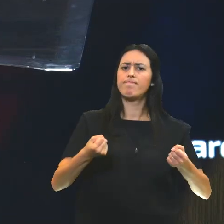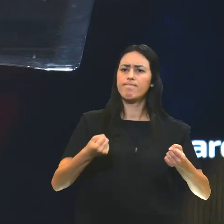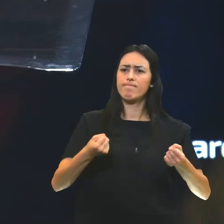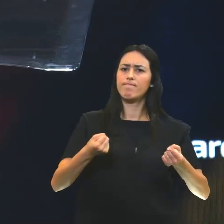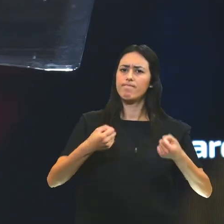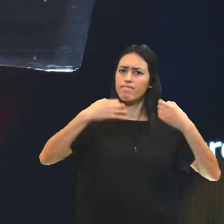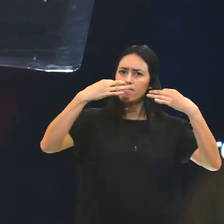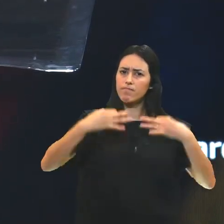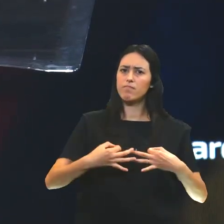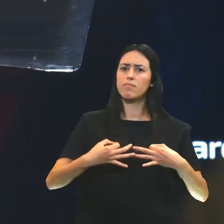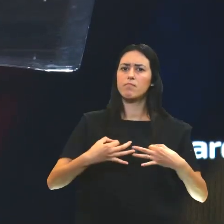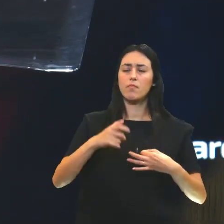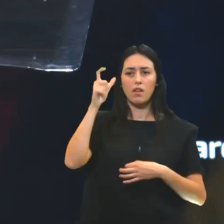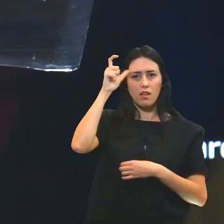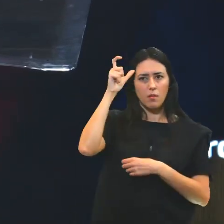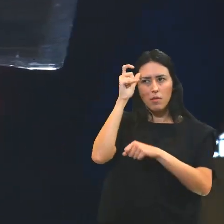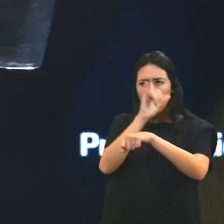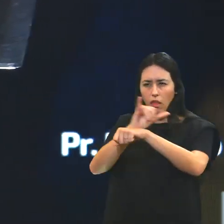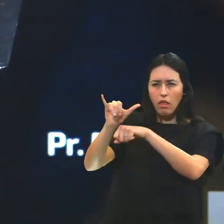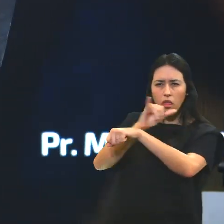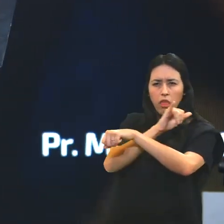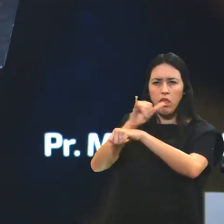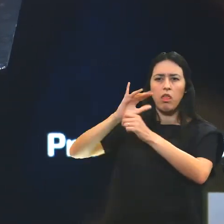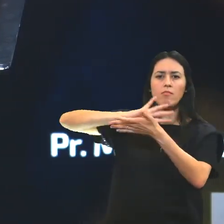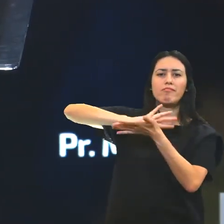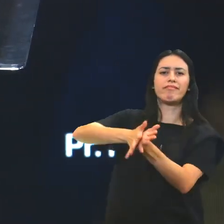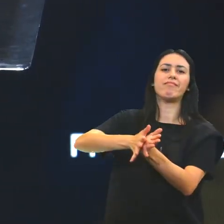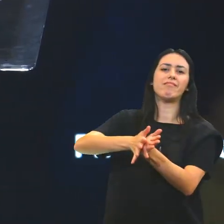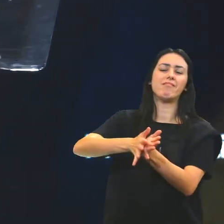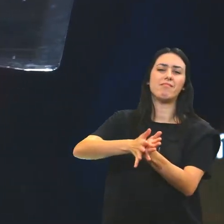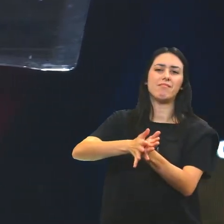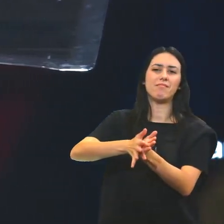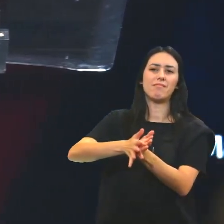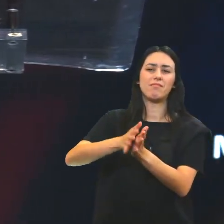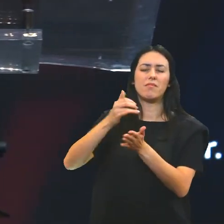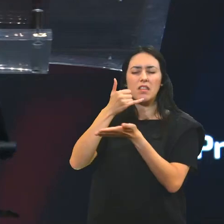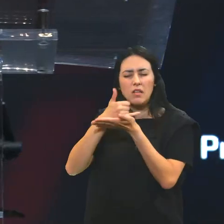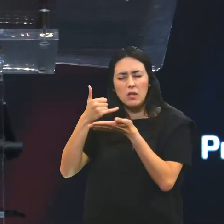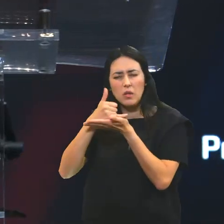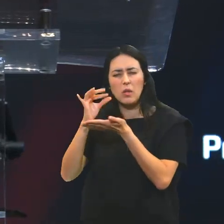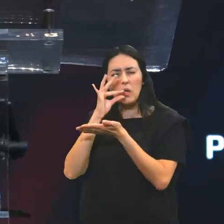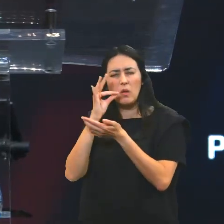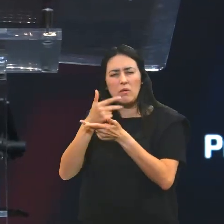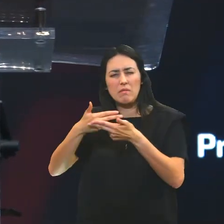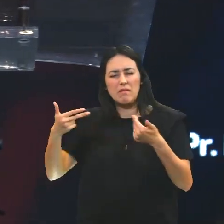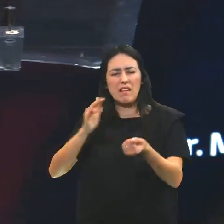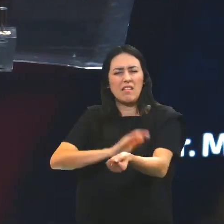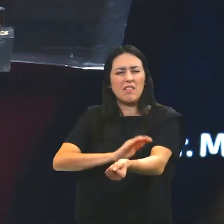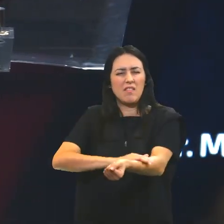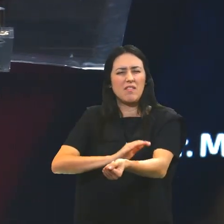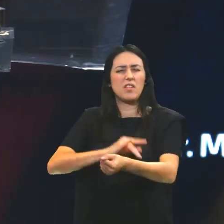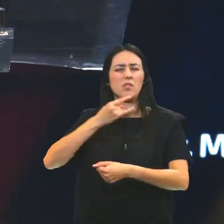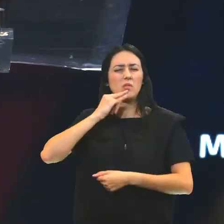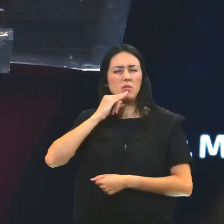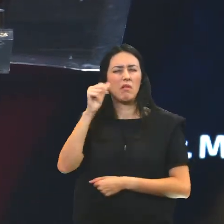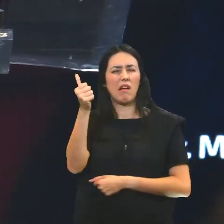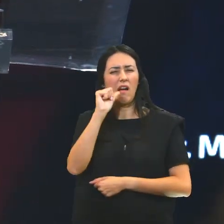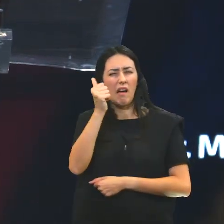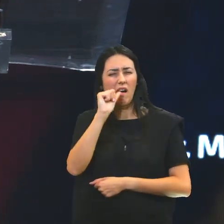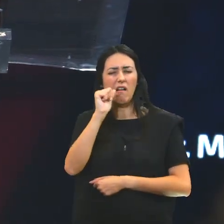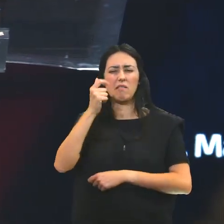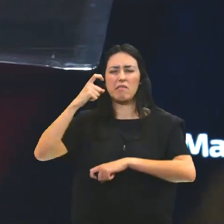do inimigo vão sendo destruídas. Desafio das drogas, os vícios em álcool,